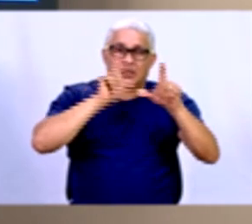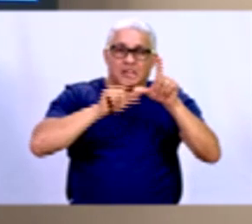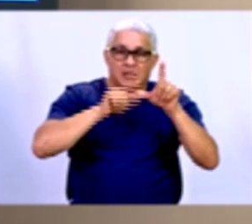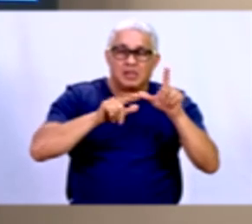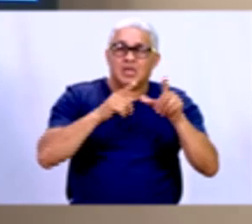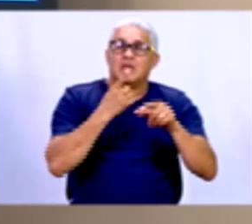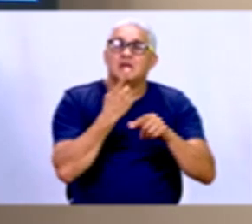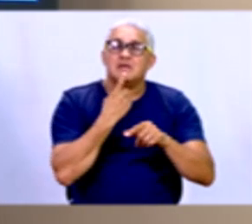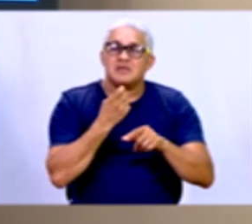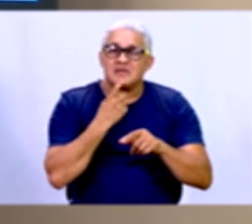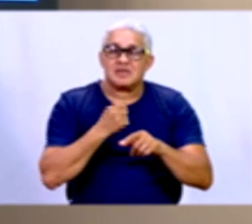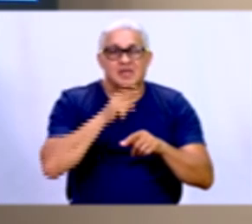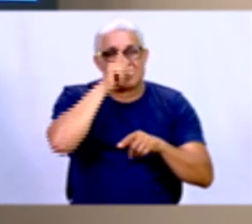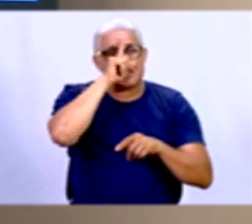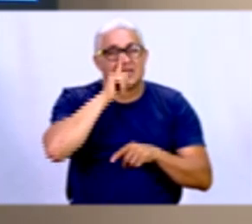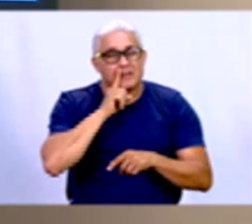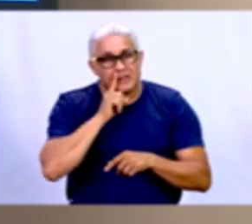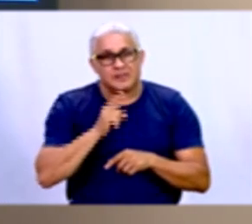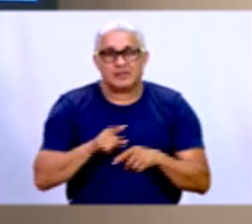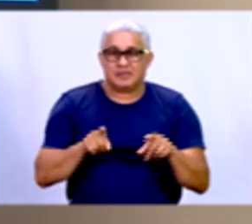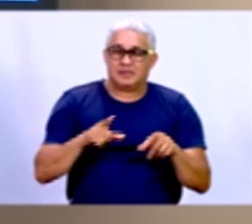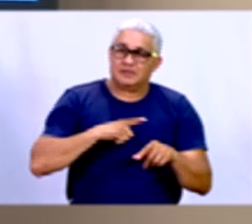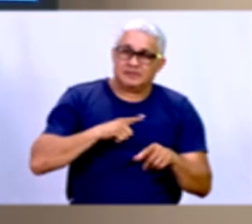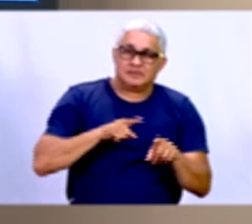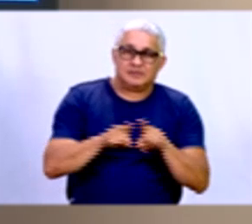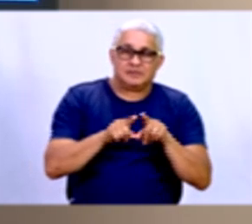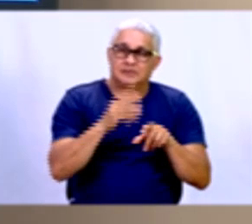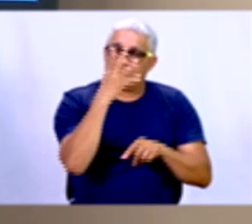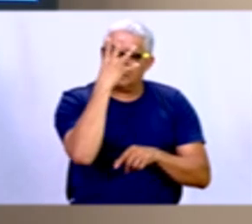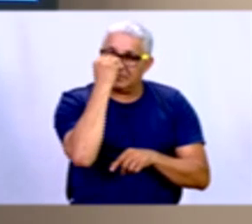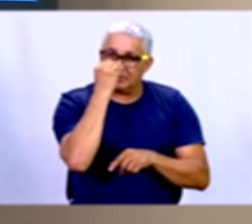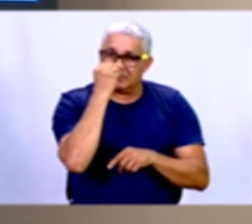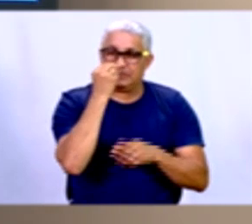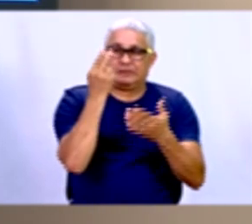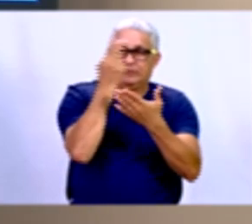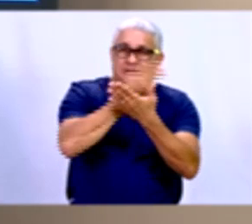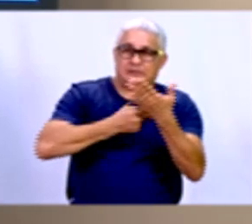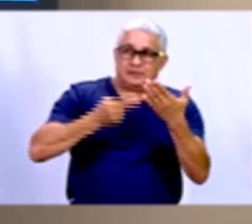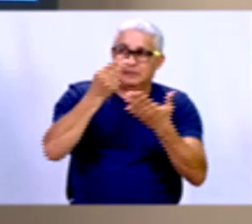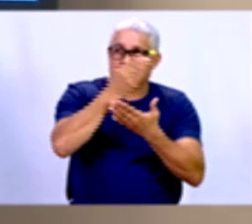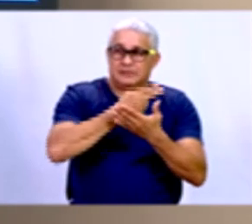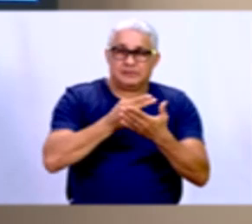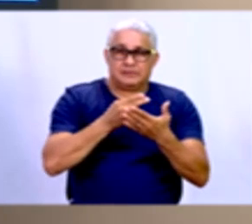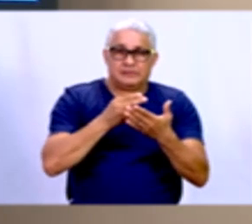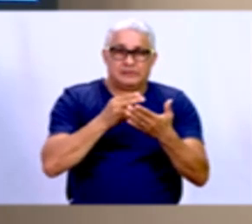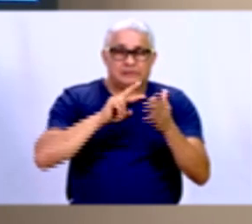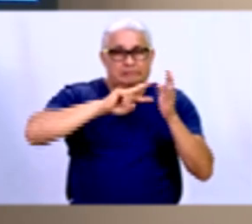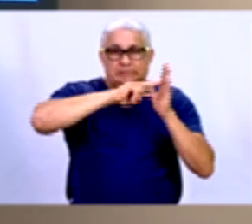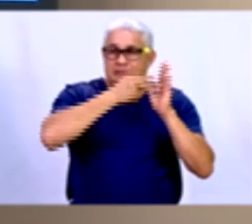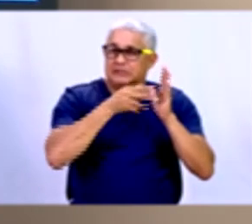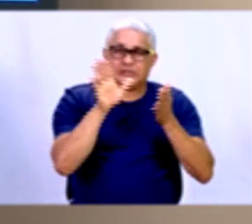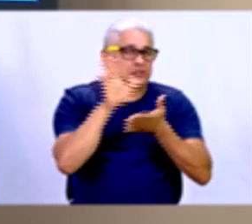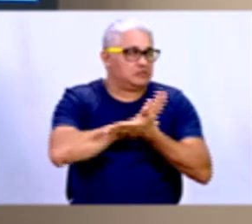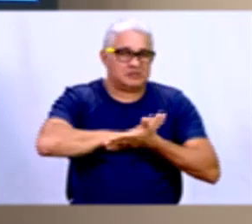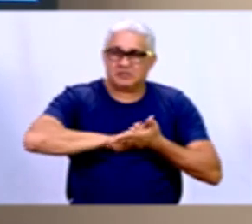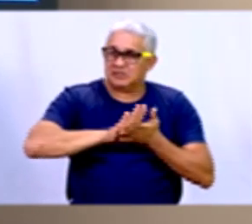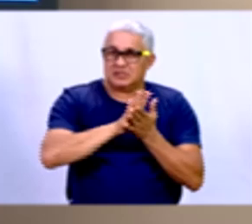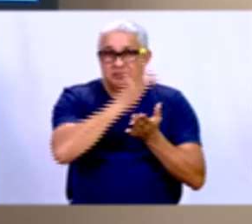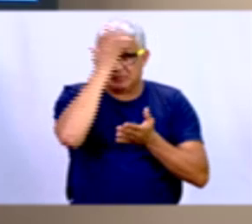com letras em amarelo, onde tem fotos e imagens que não representam absolutamente nada para quem está tentando